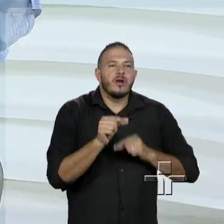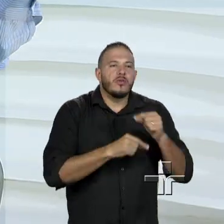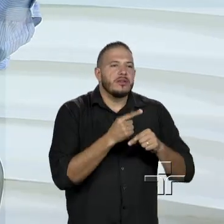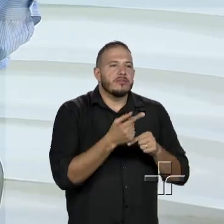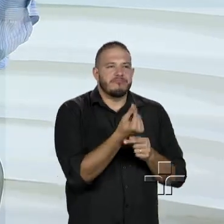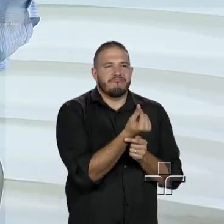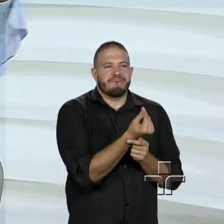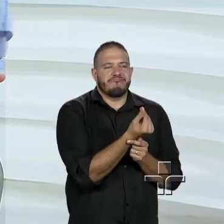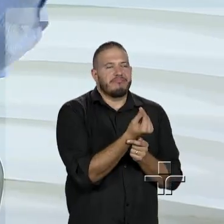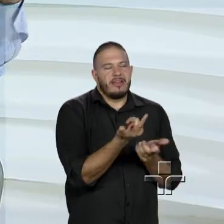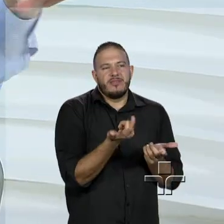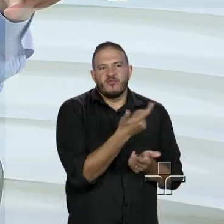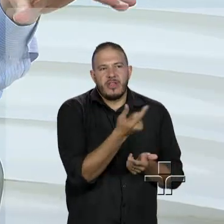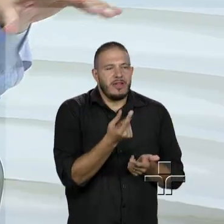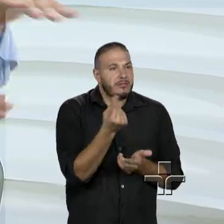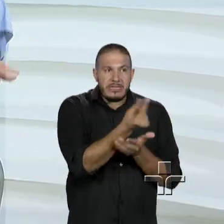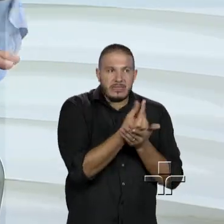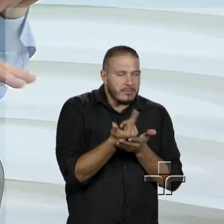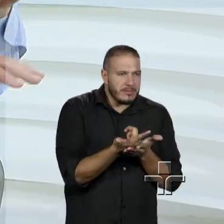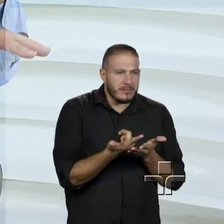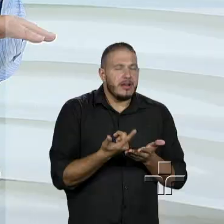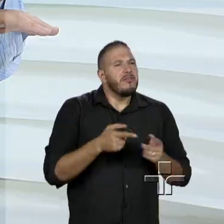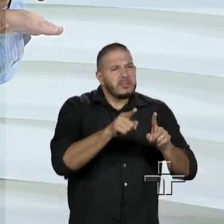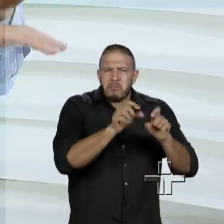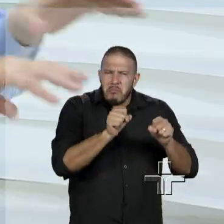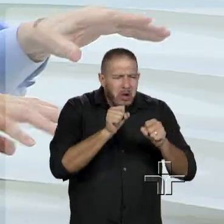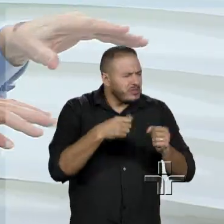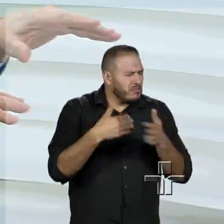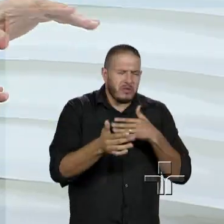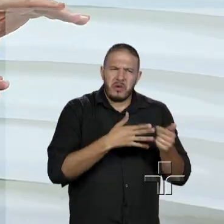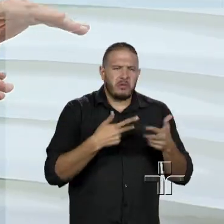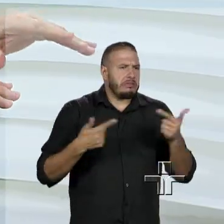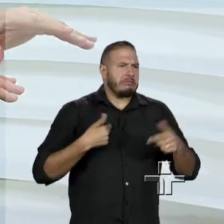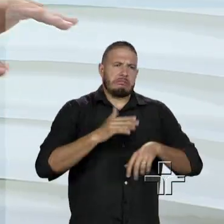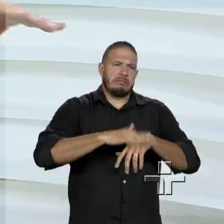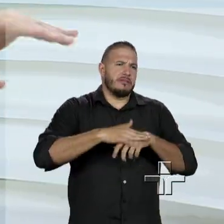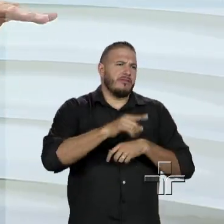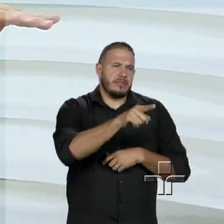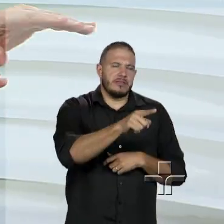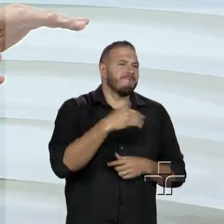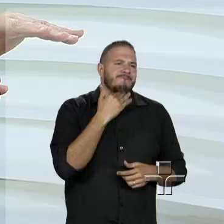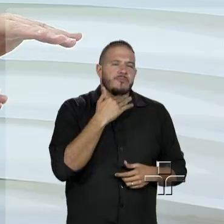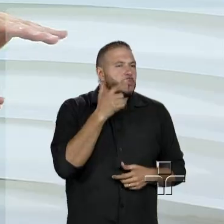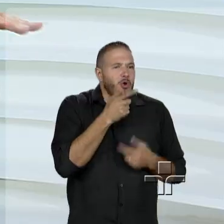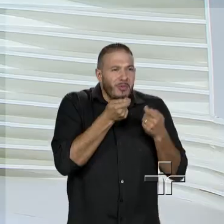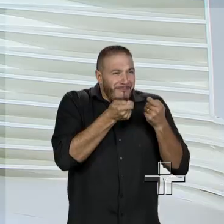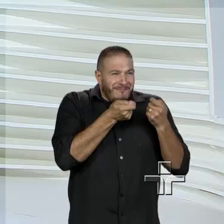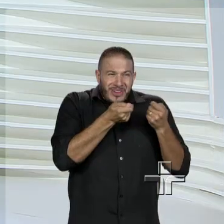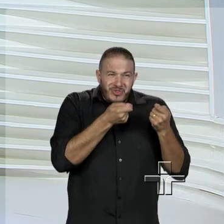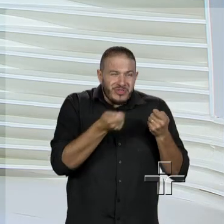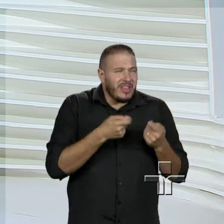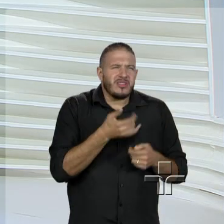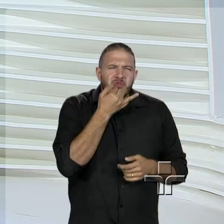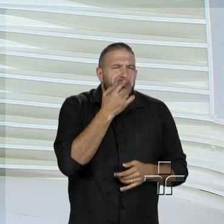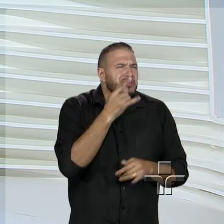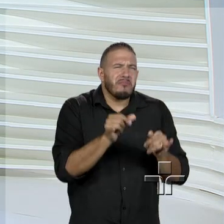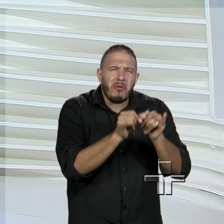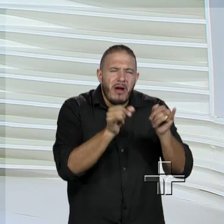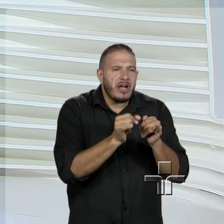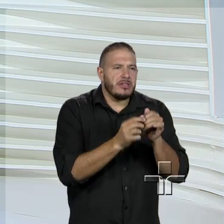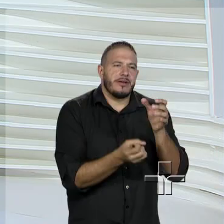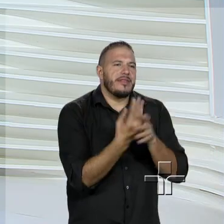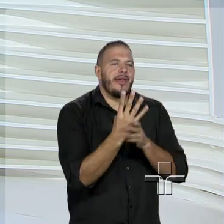capital. Não tem demanda. Você pode fazer o que você quiser, que não tem como ajustar. Isso é bobagem de fazer a tabela.